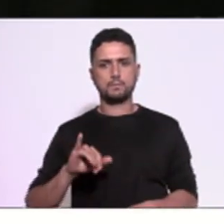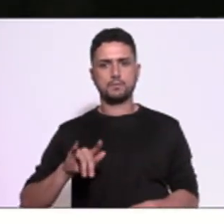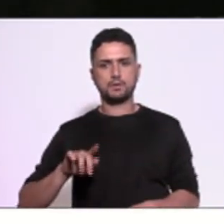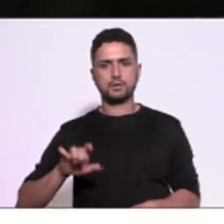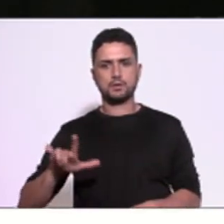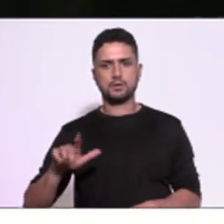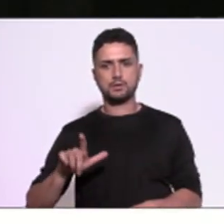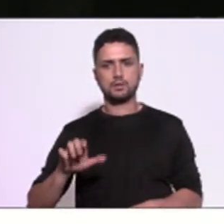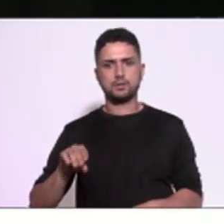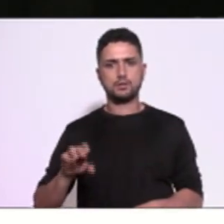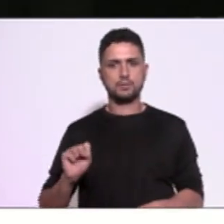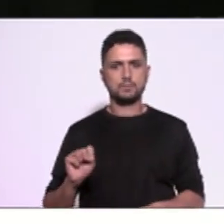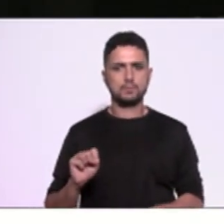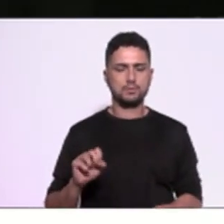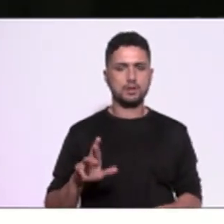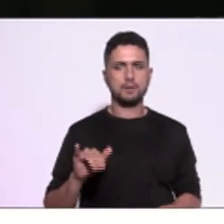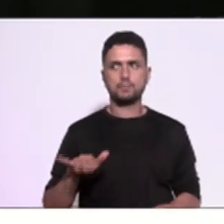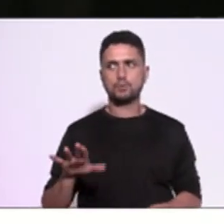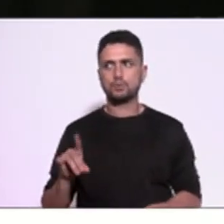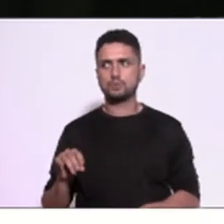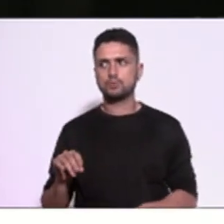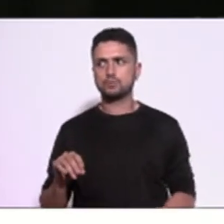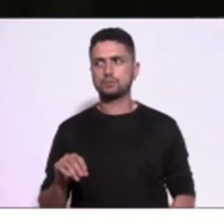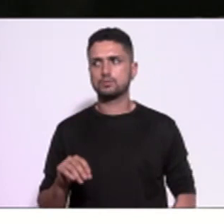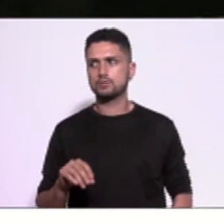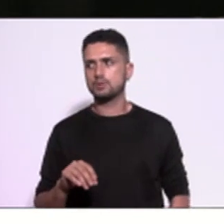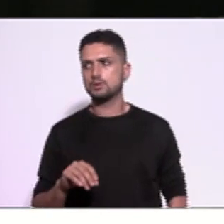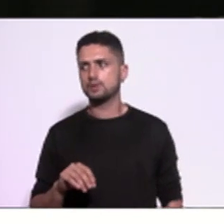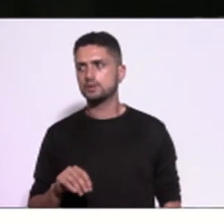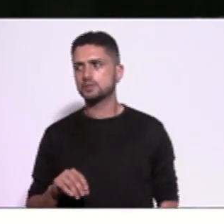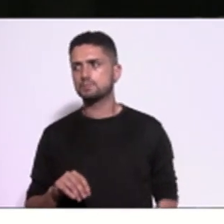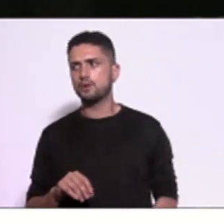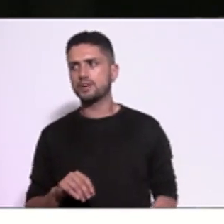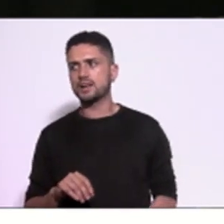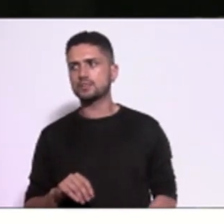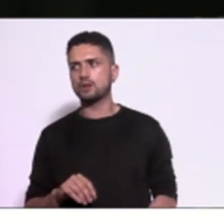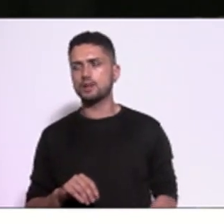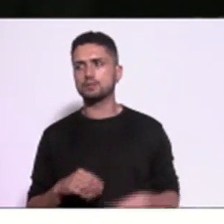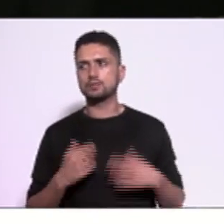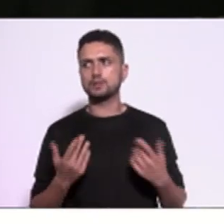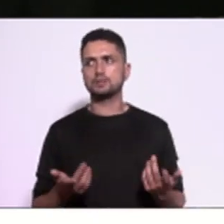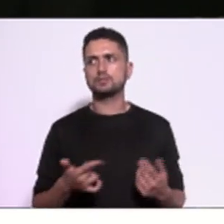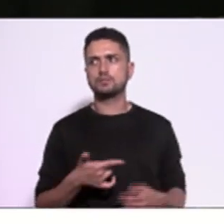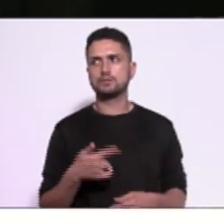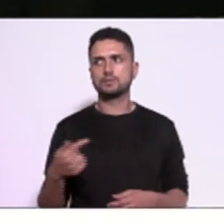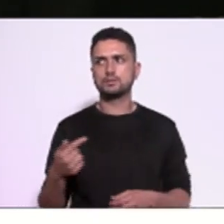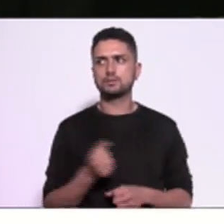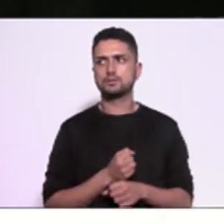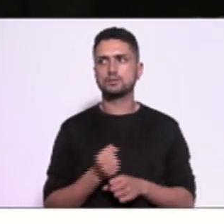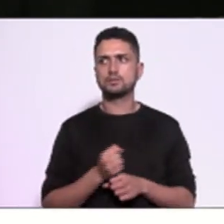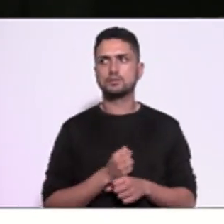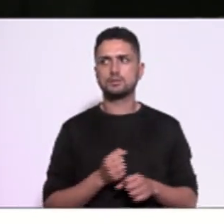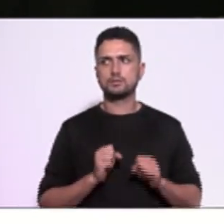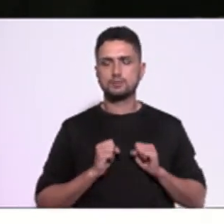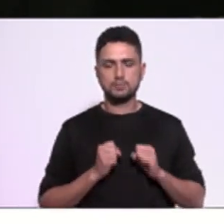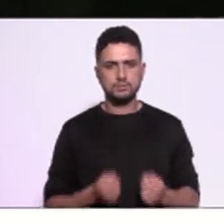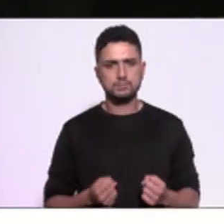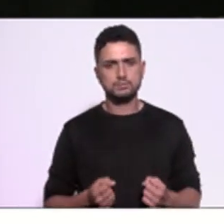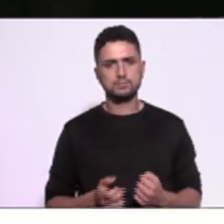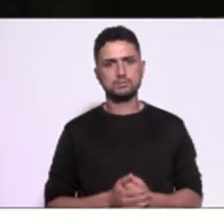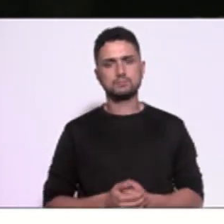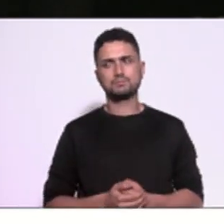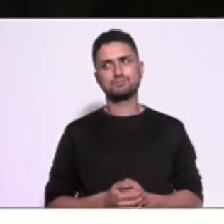Raimundo Teixeira Mendes. Danton Voltaire dedicou 27 anos de sua vida até seus últimos dias